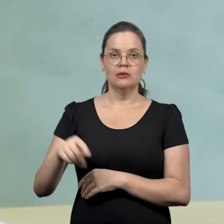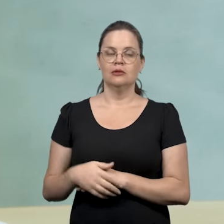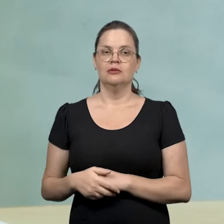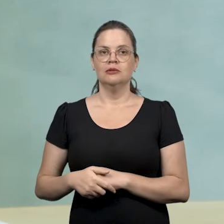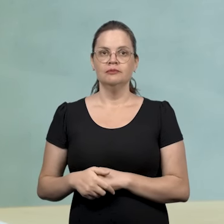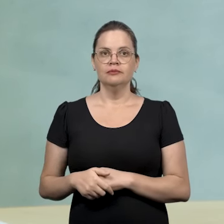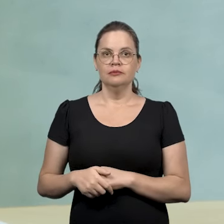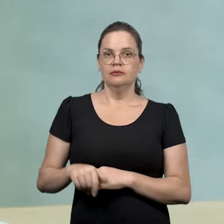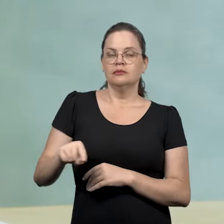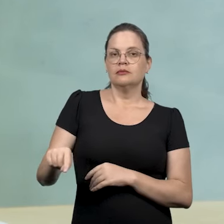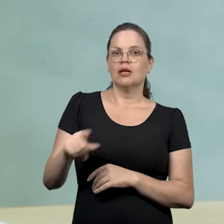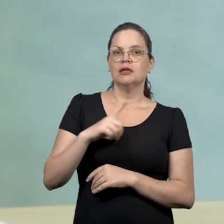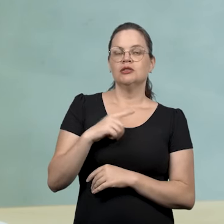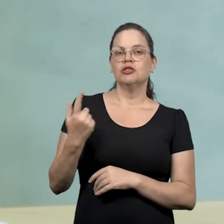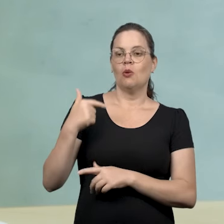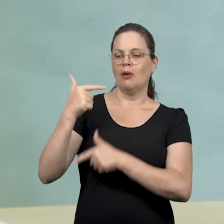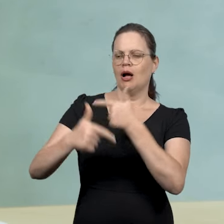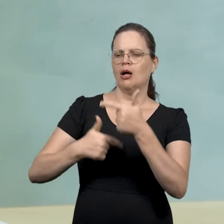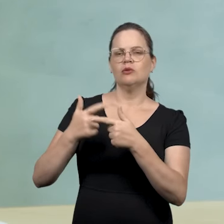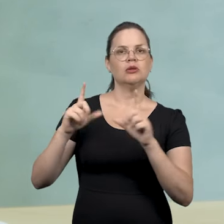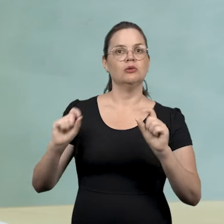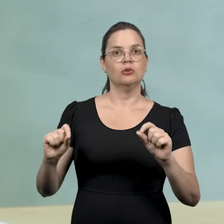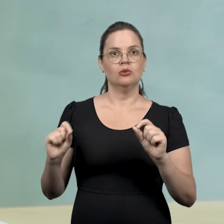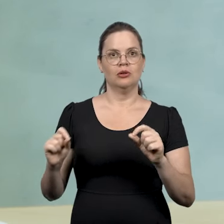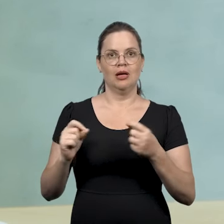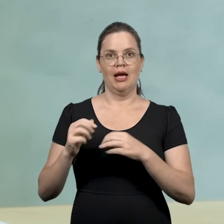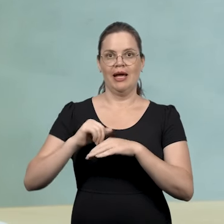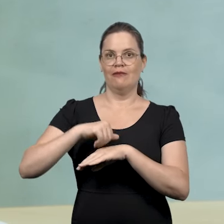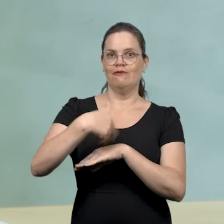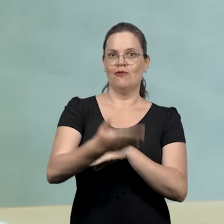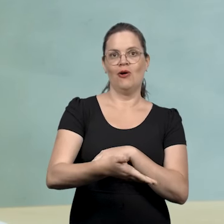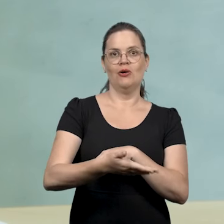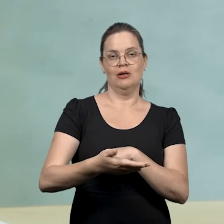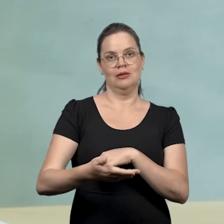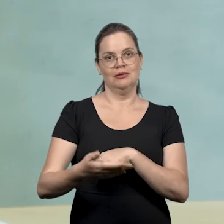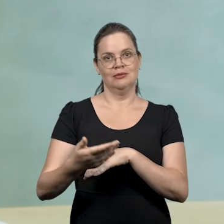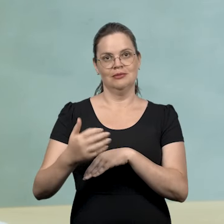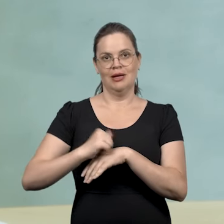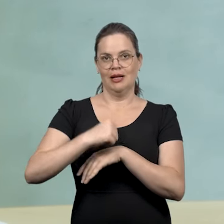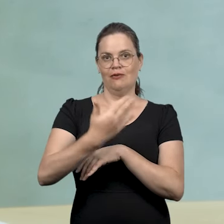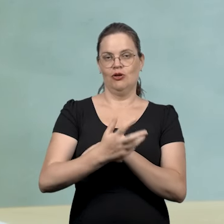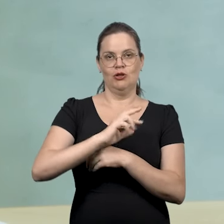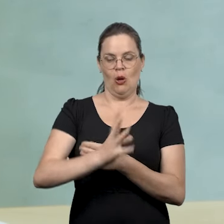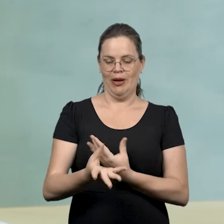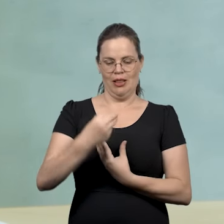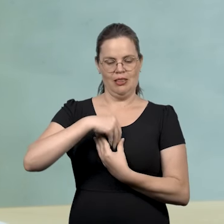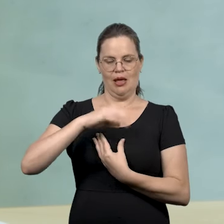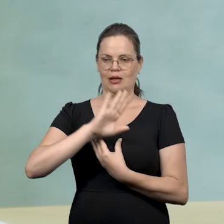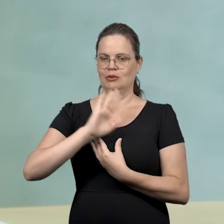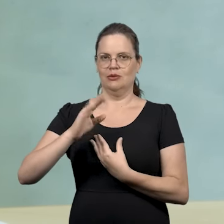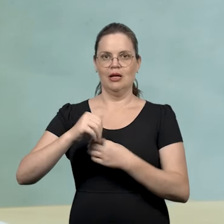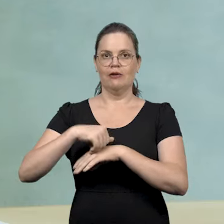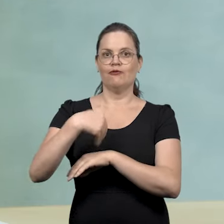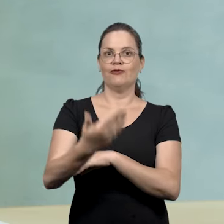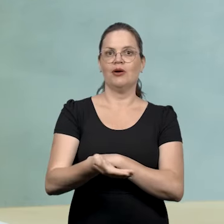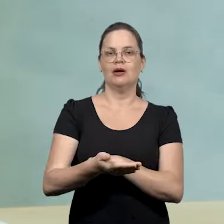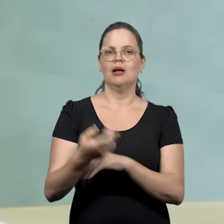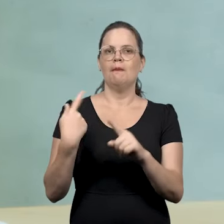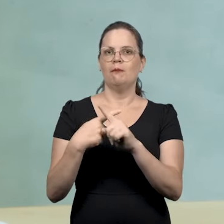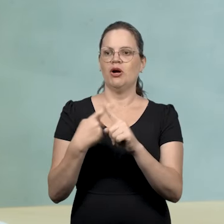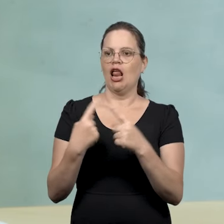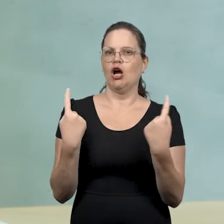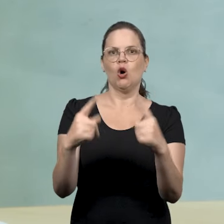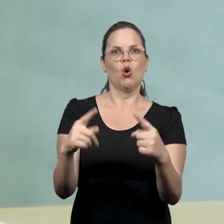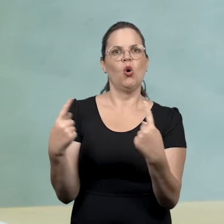era uma dúvida, era uma luta que era algo externo, que era algo que não estava dentro dele, mas era algo que era, de repente, a sua forma